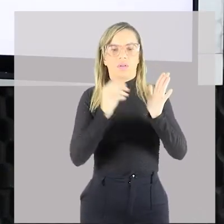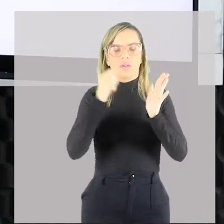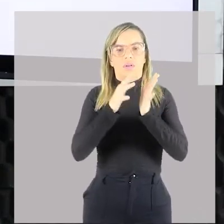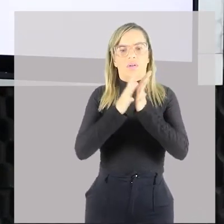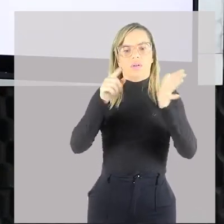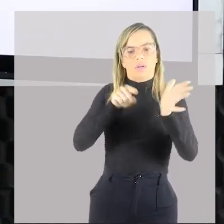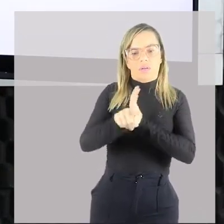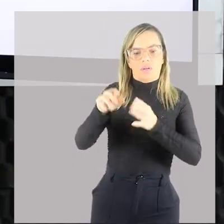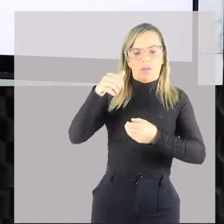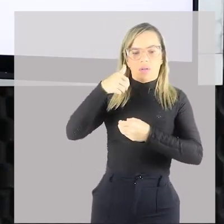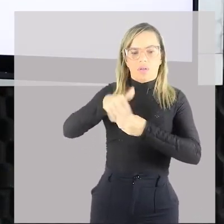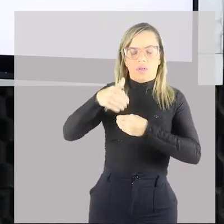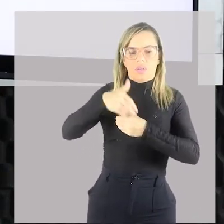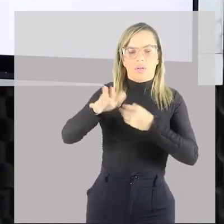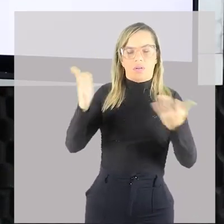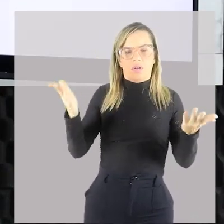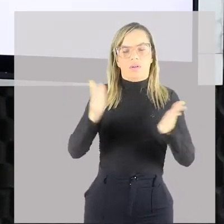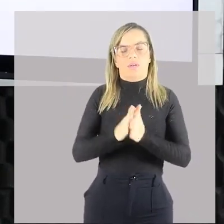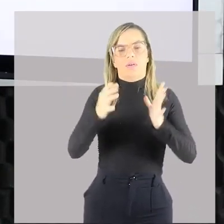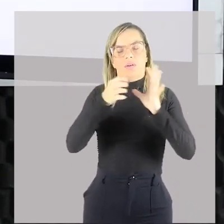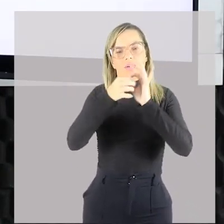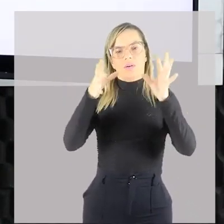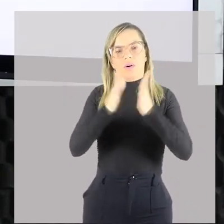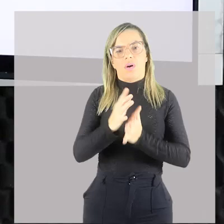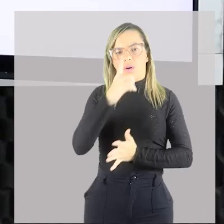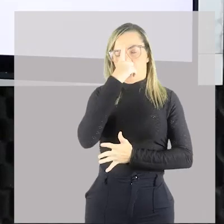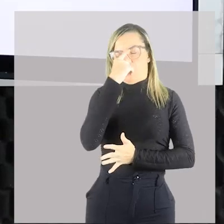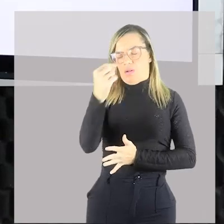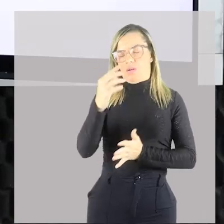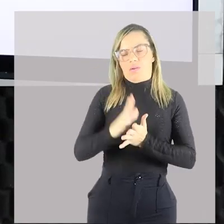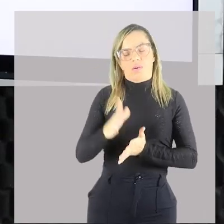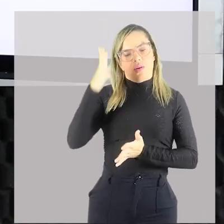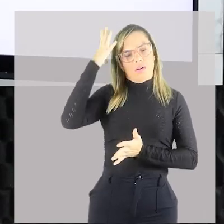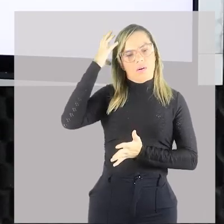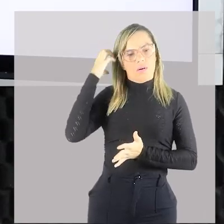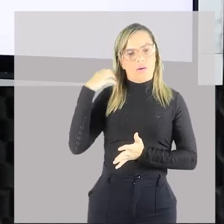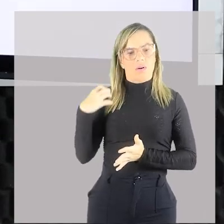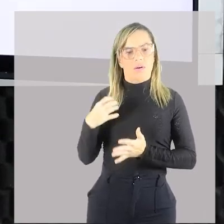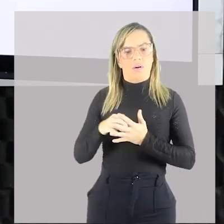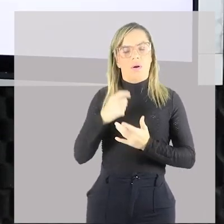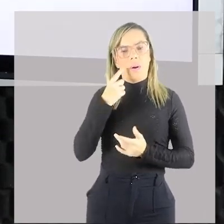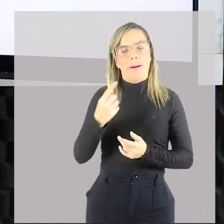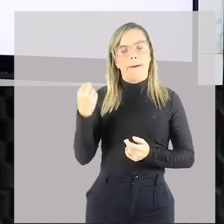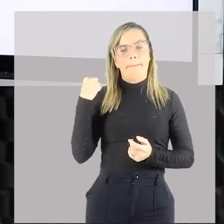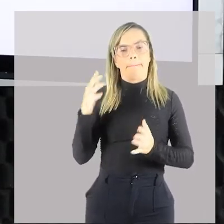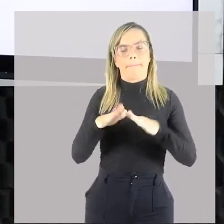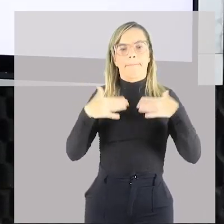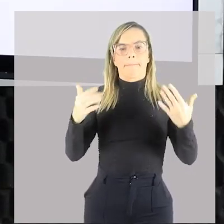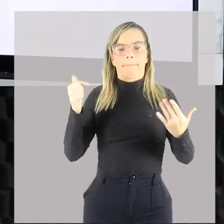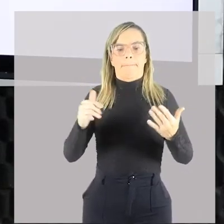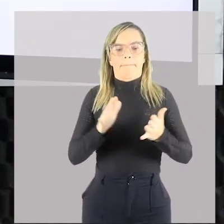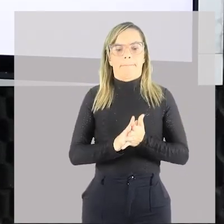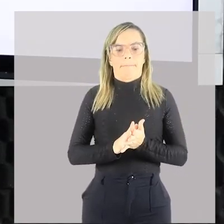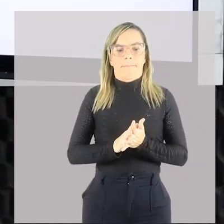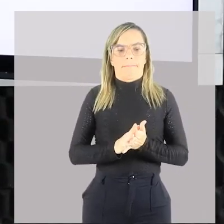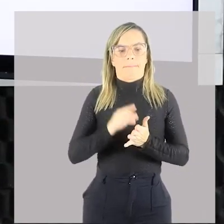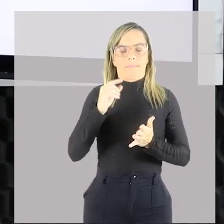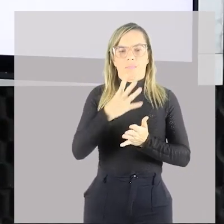vem dicas, mas liberalismo é para Locke e Rousseau. Hobbes é um